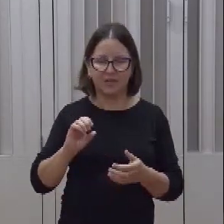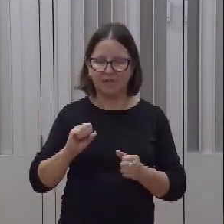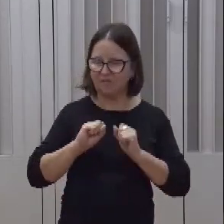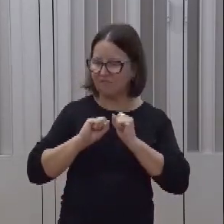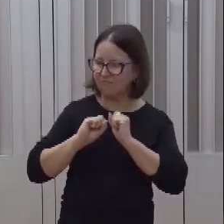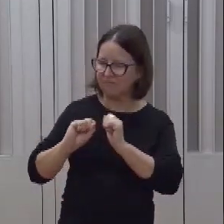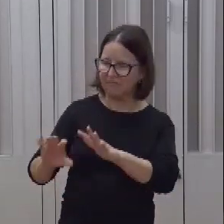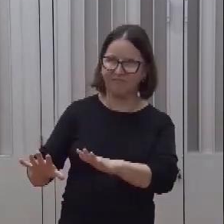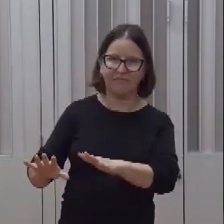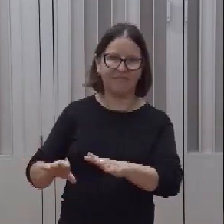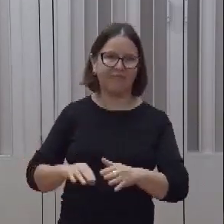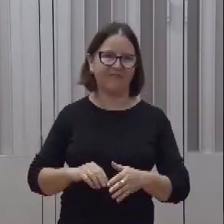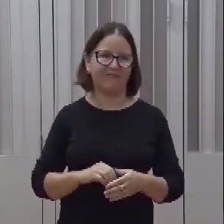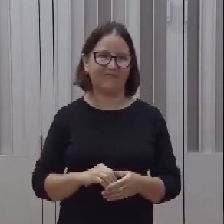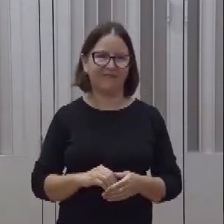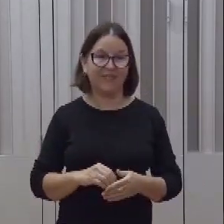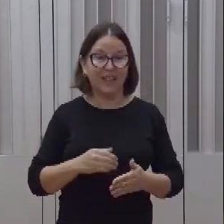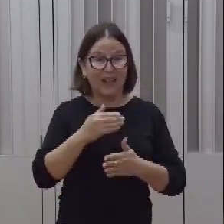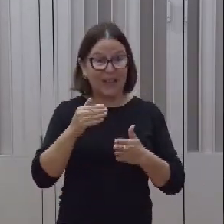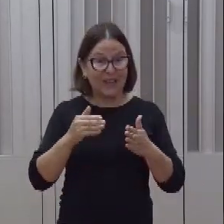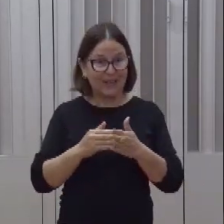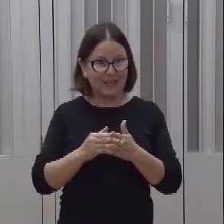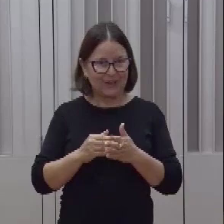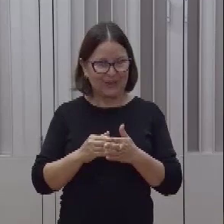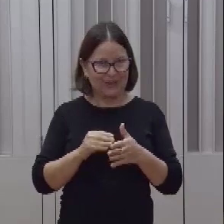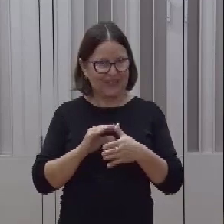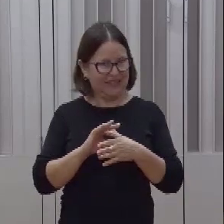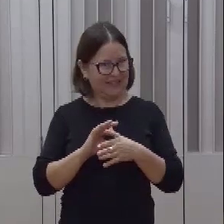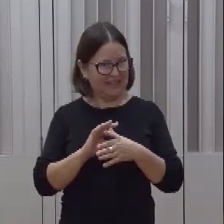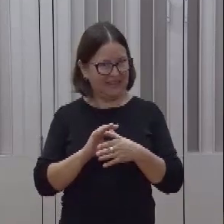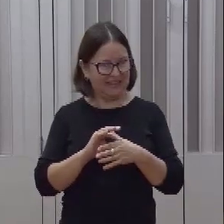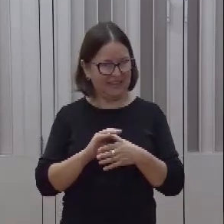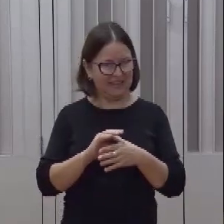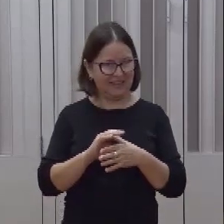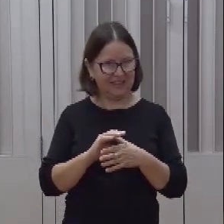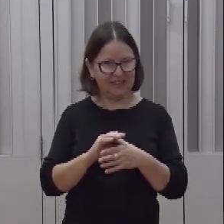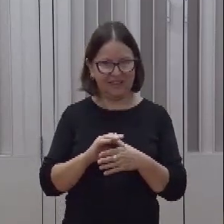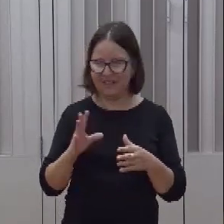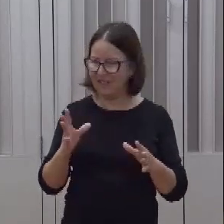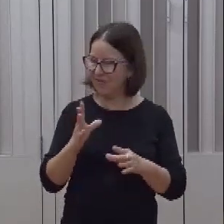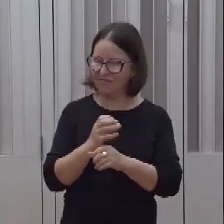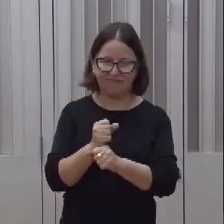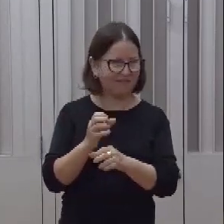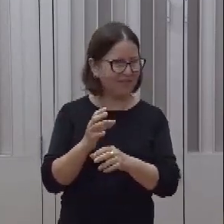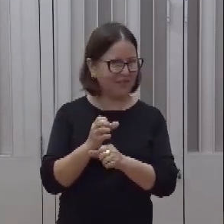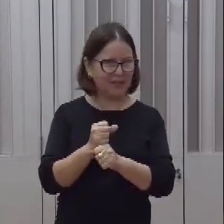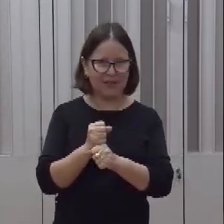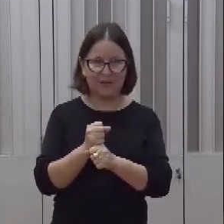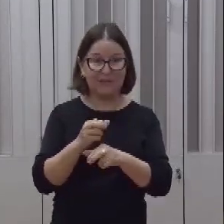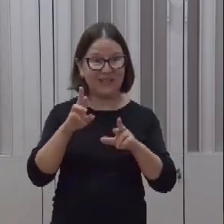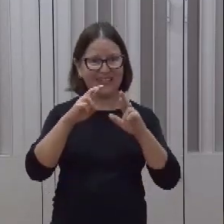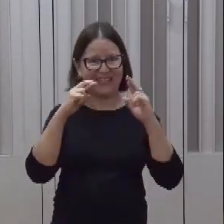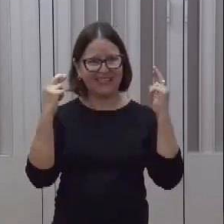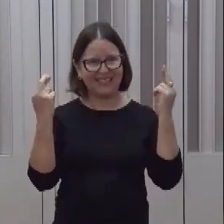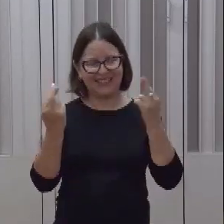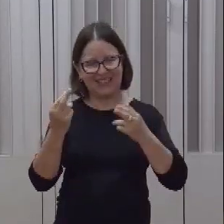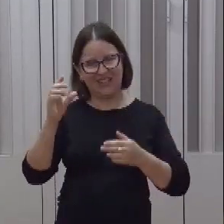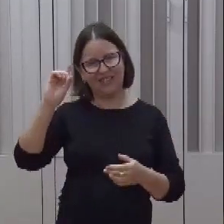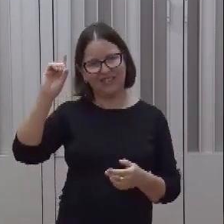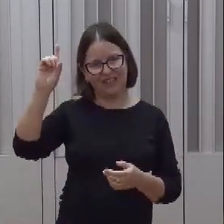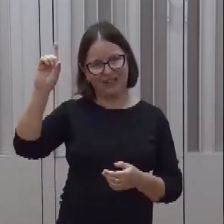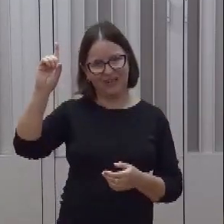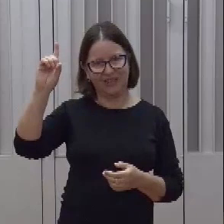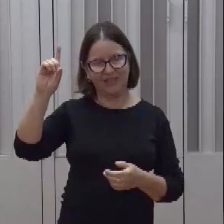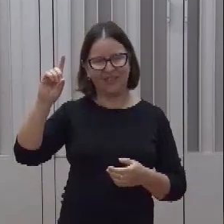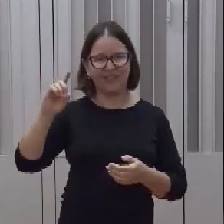fora. Tudo que for da carne não é contabilizada no reino de Deus.